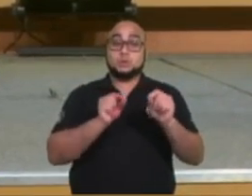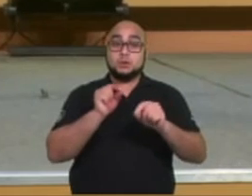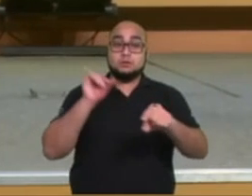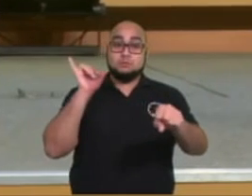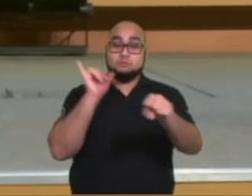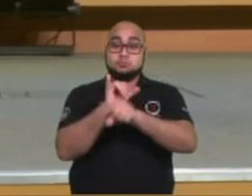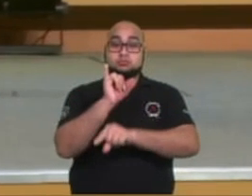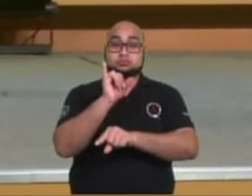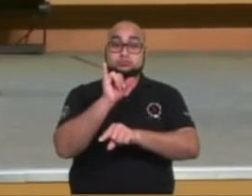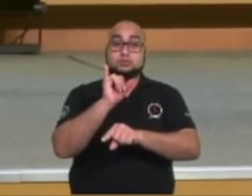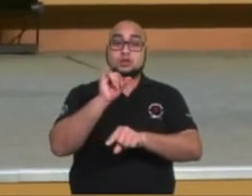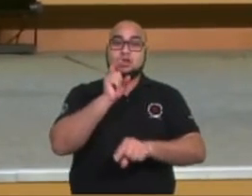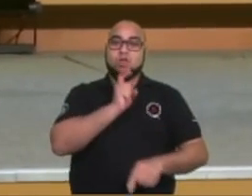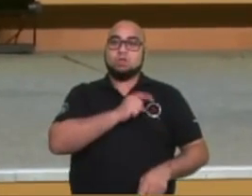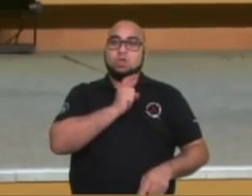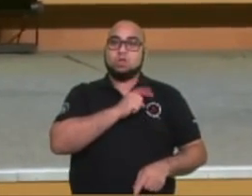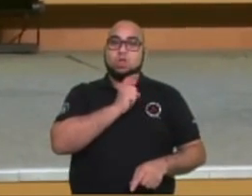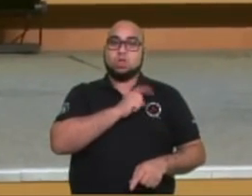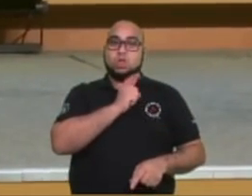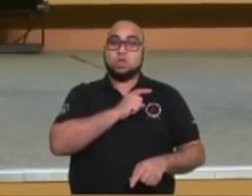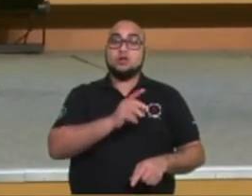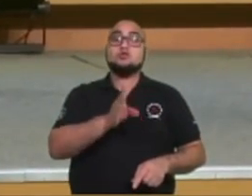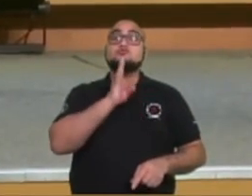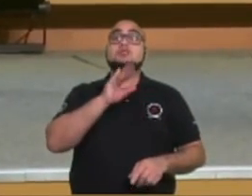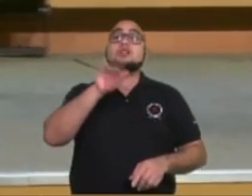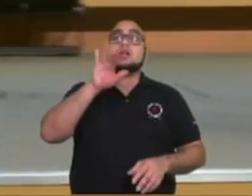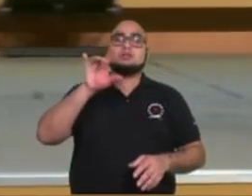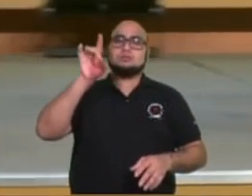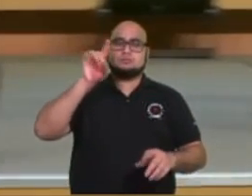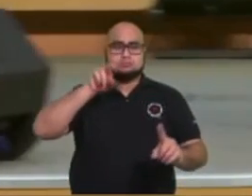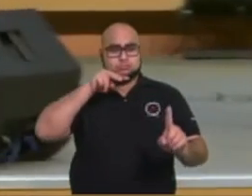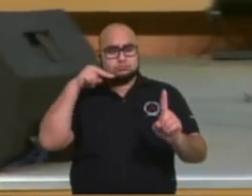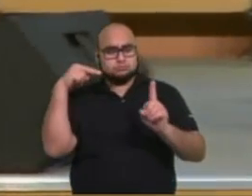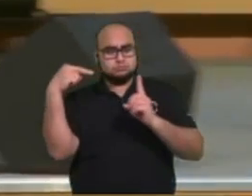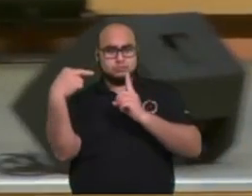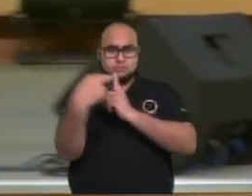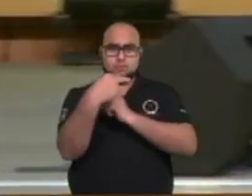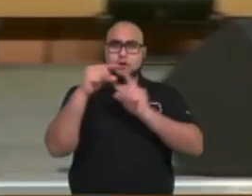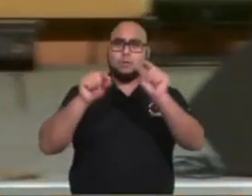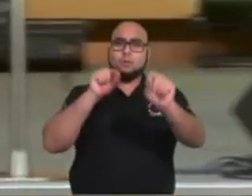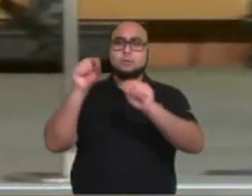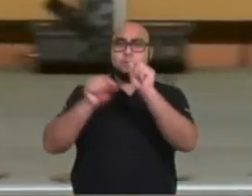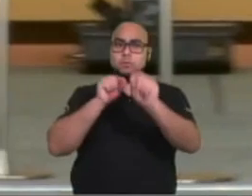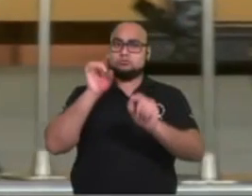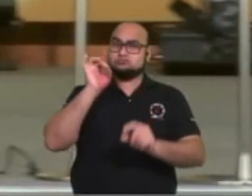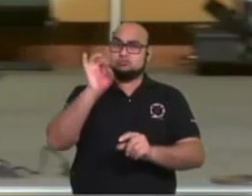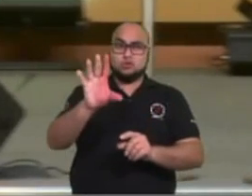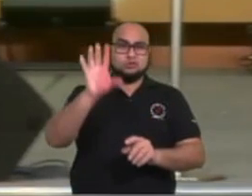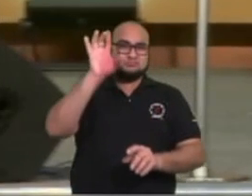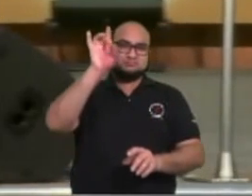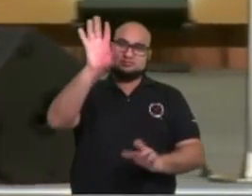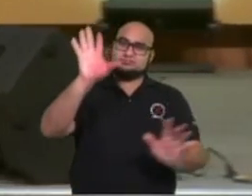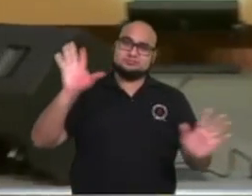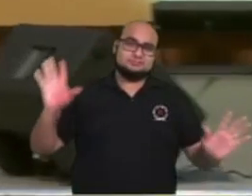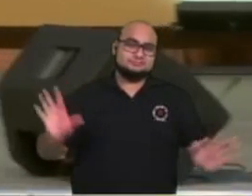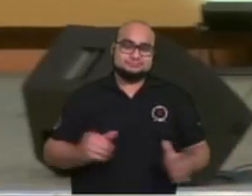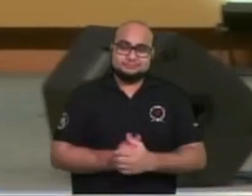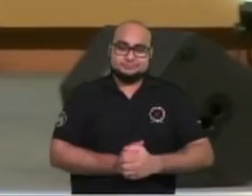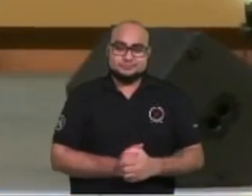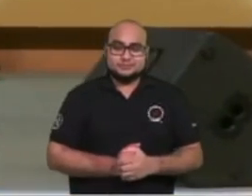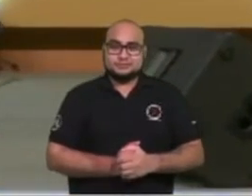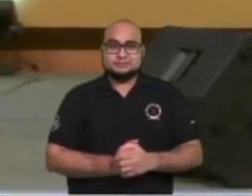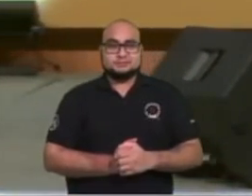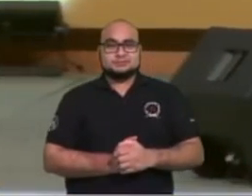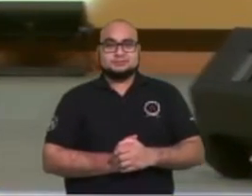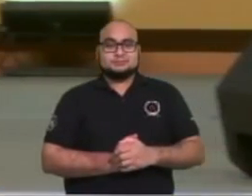Deus o que esquadrinha os corações a Deus E aí vai